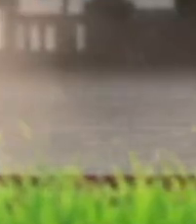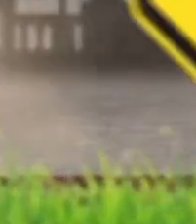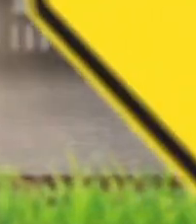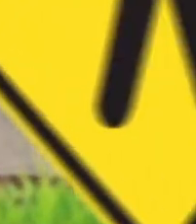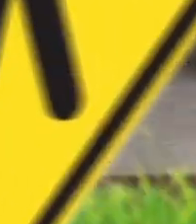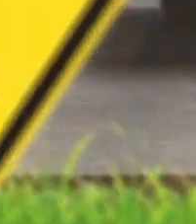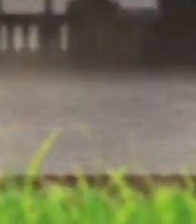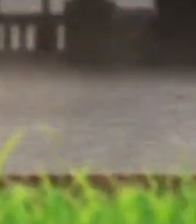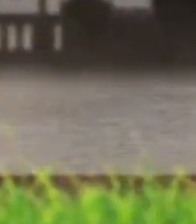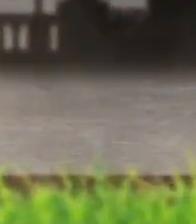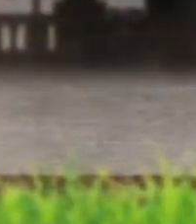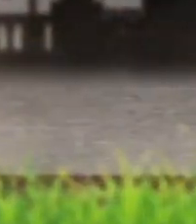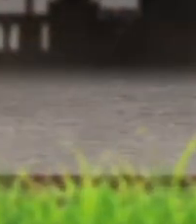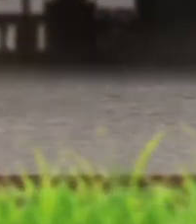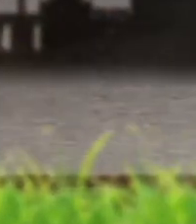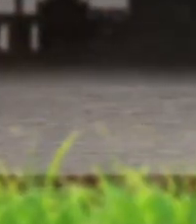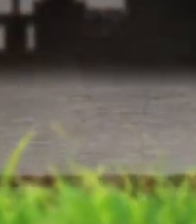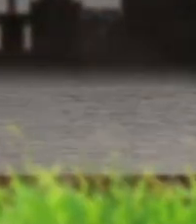Música